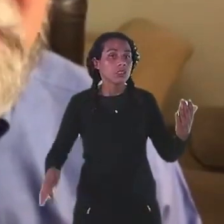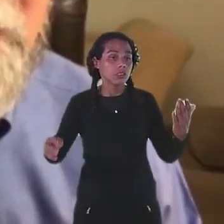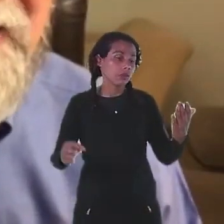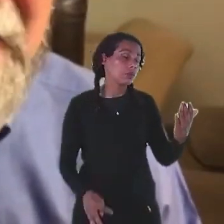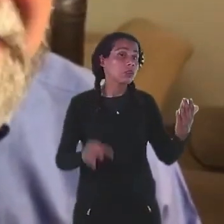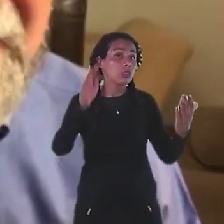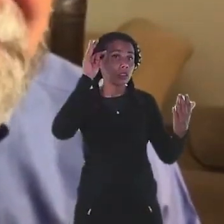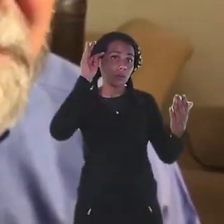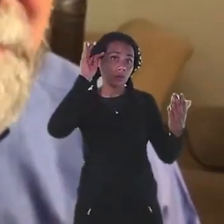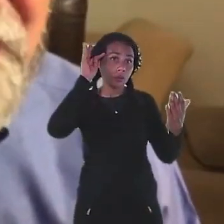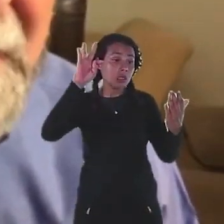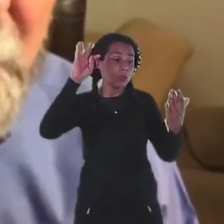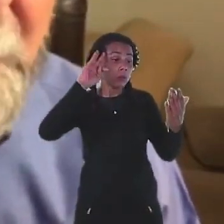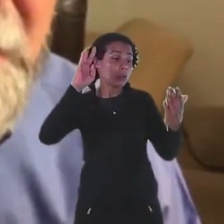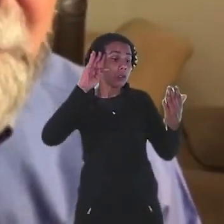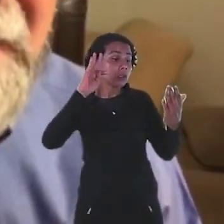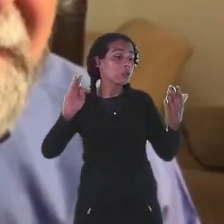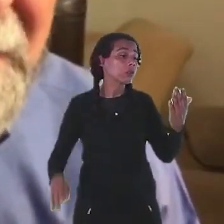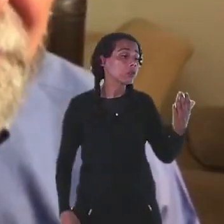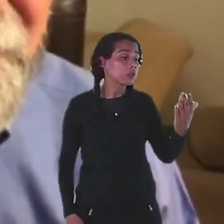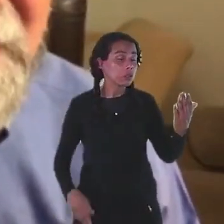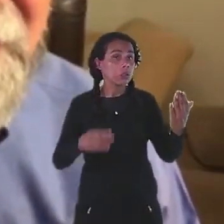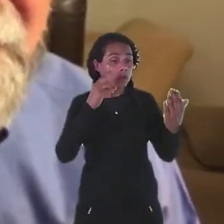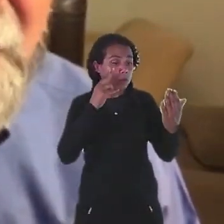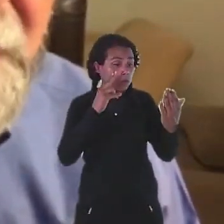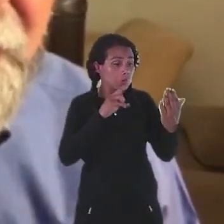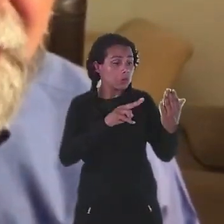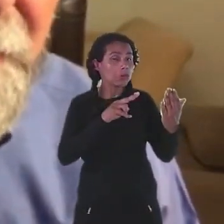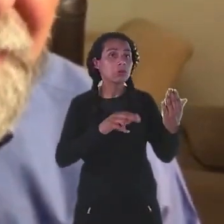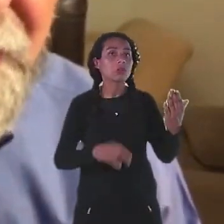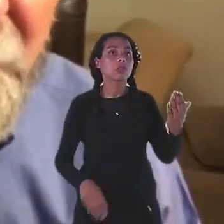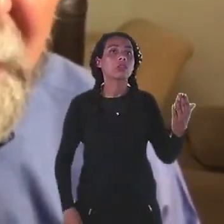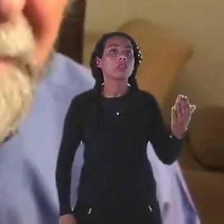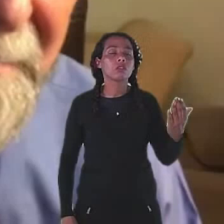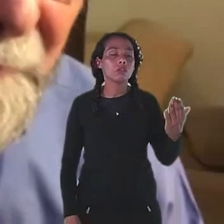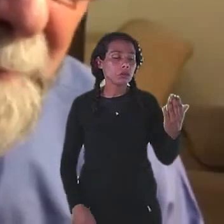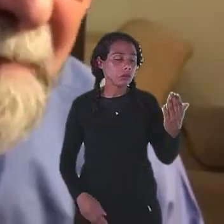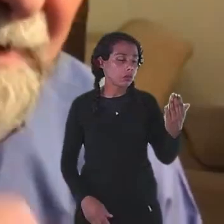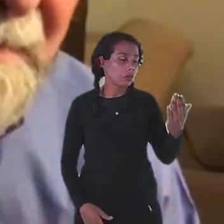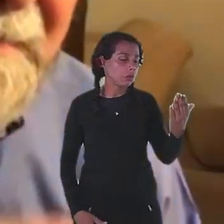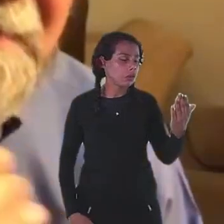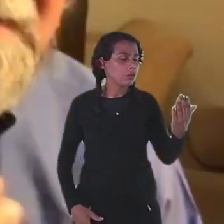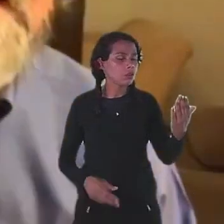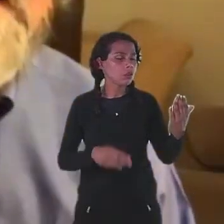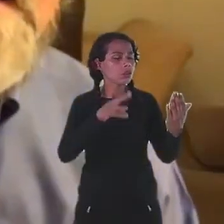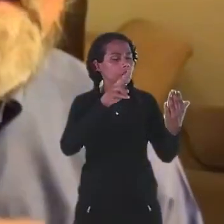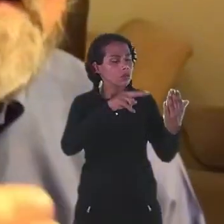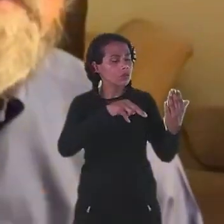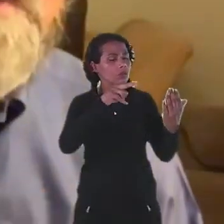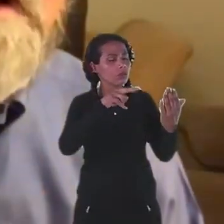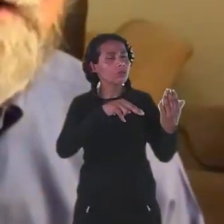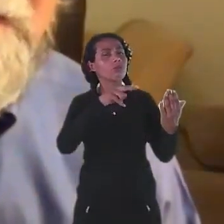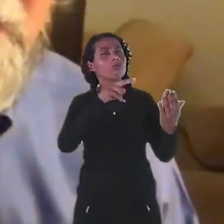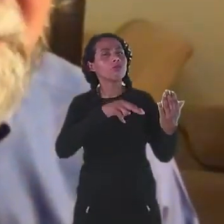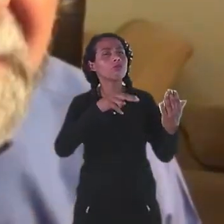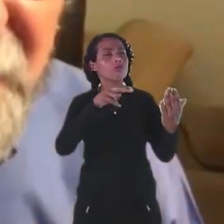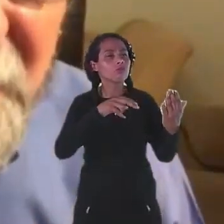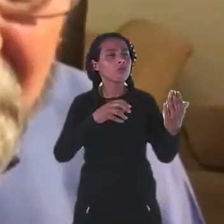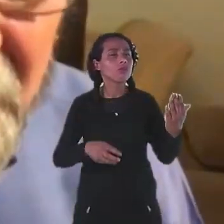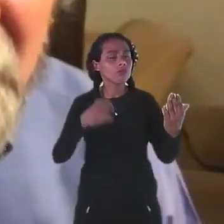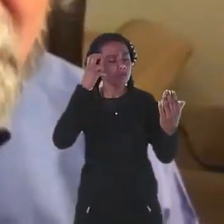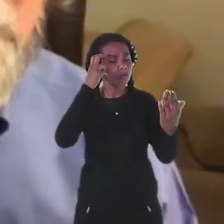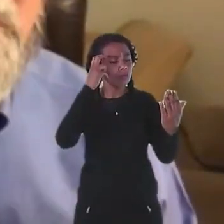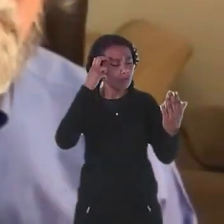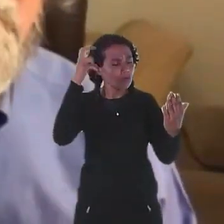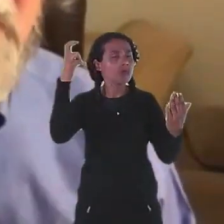chamo, foi demonstrada no primeiro parágrafo do livro do Gombrich, onde eu senti uma conexão imediata intelectual com um homem